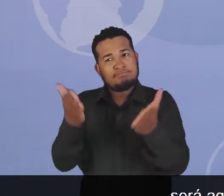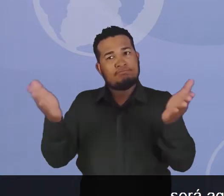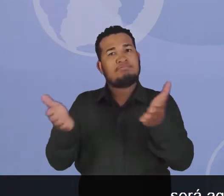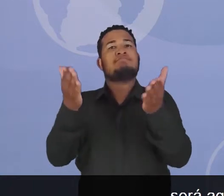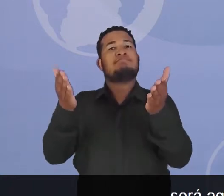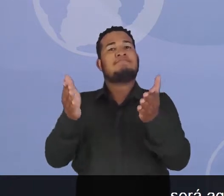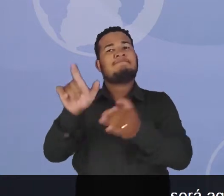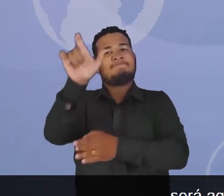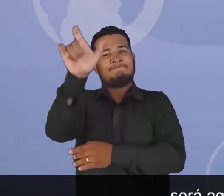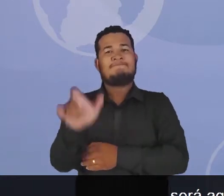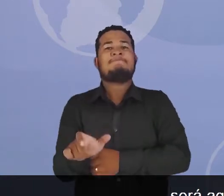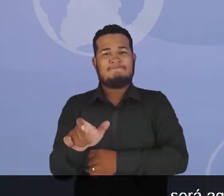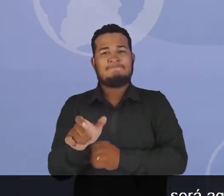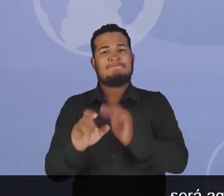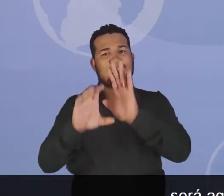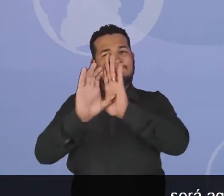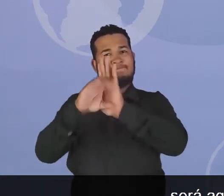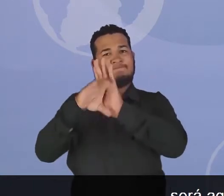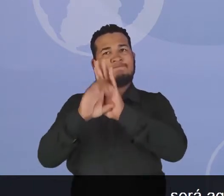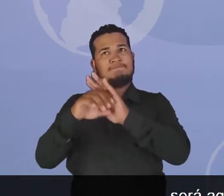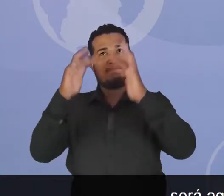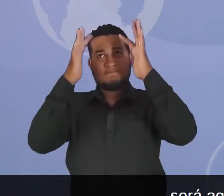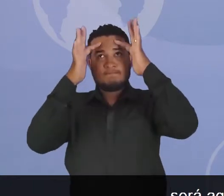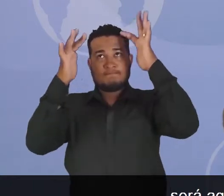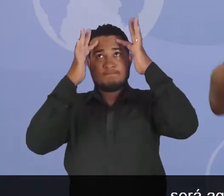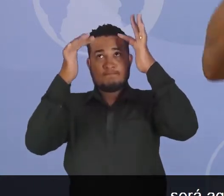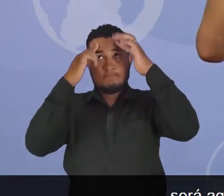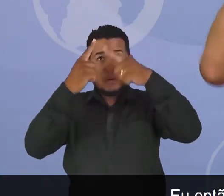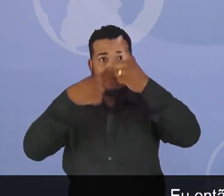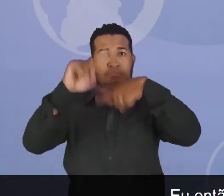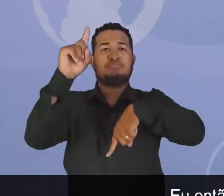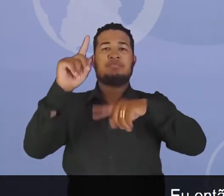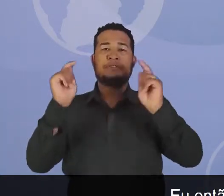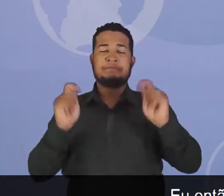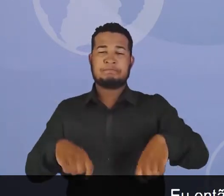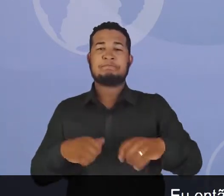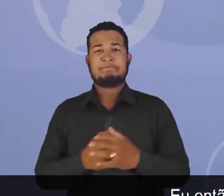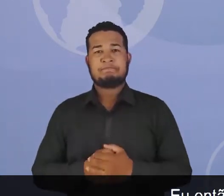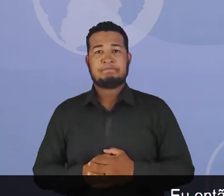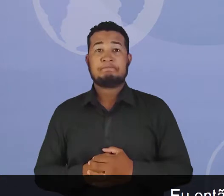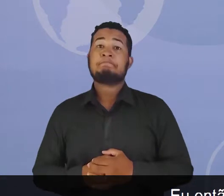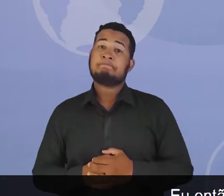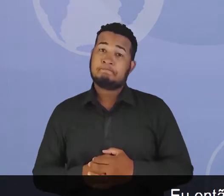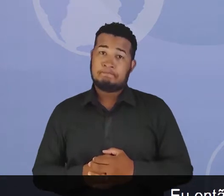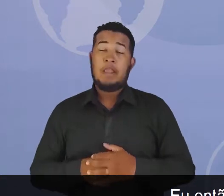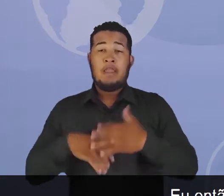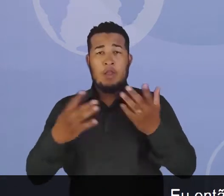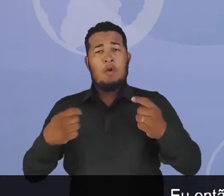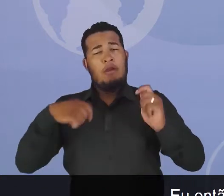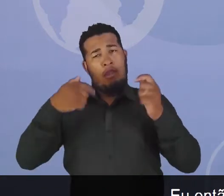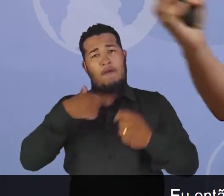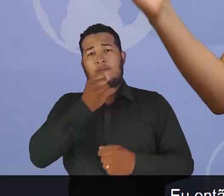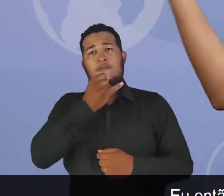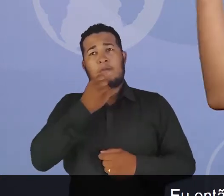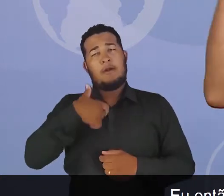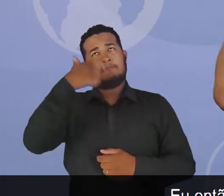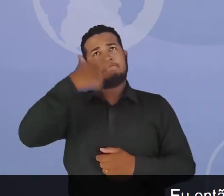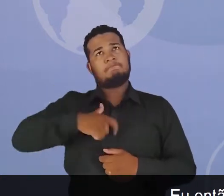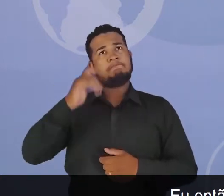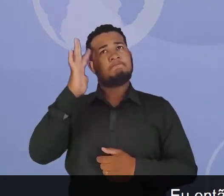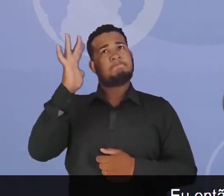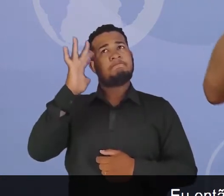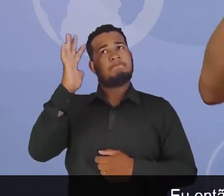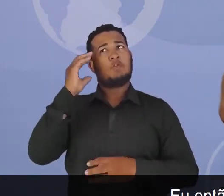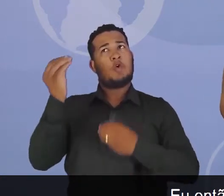traço definidor da humanidade. Eu, então, preciso pensar de que modos as